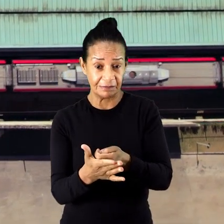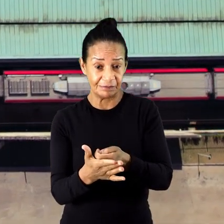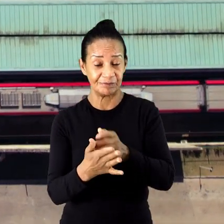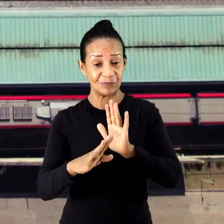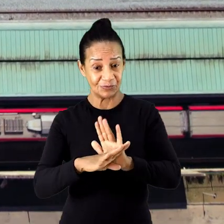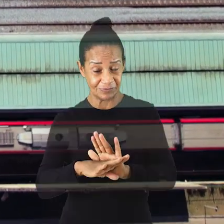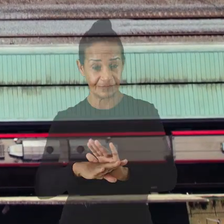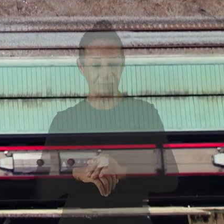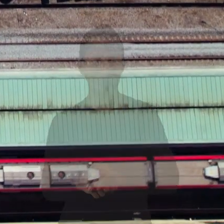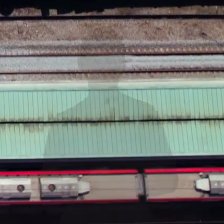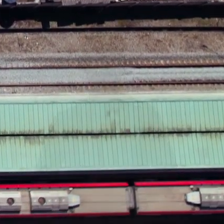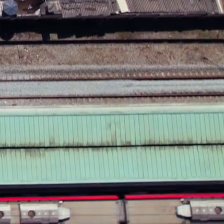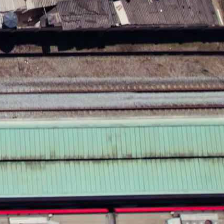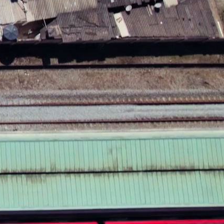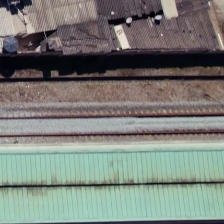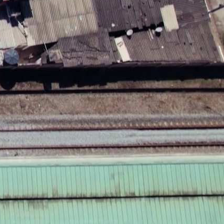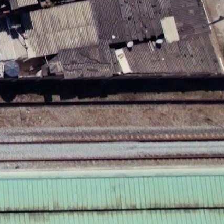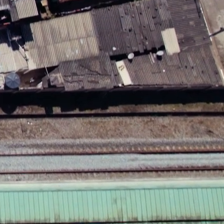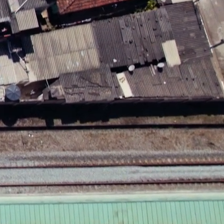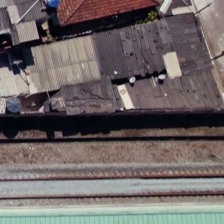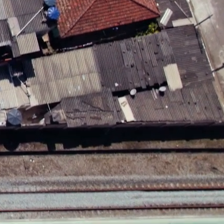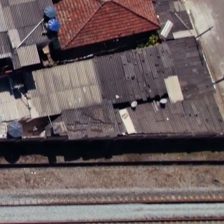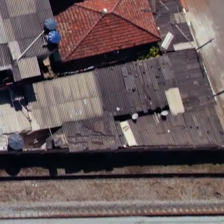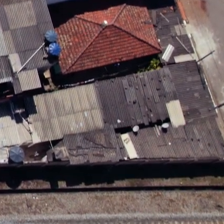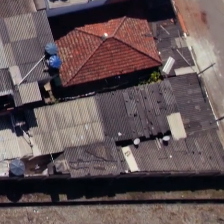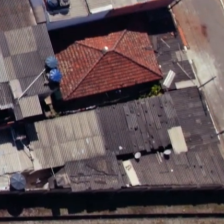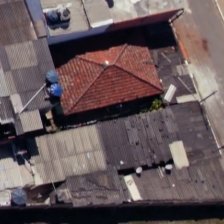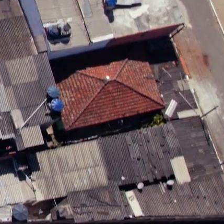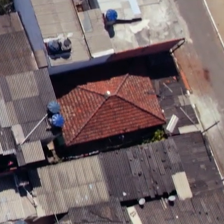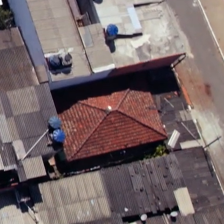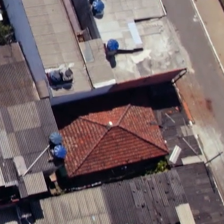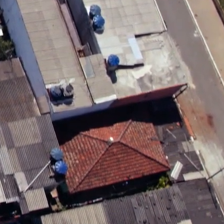em movimento. Ruas com carros passando. Casas humildes.